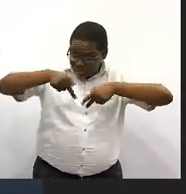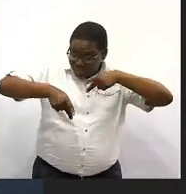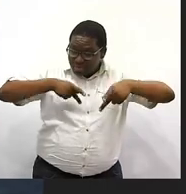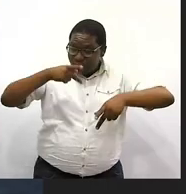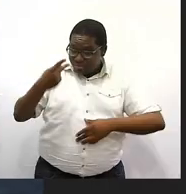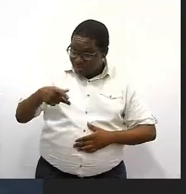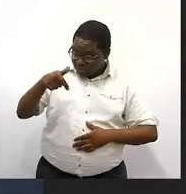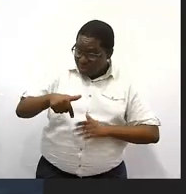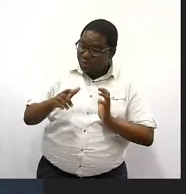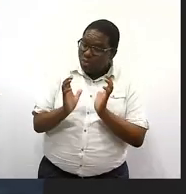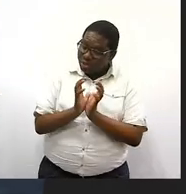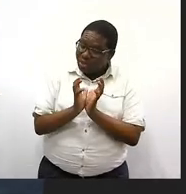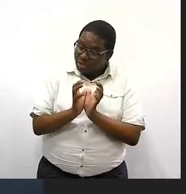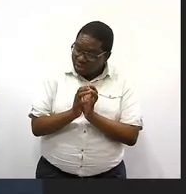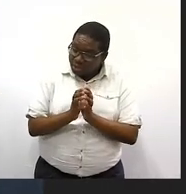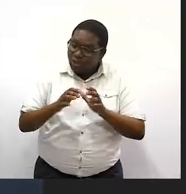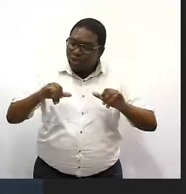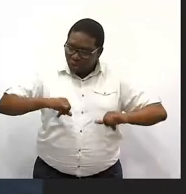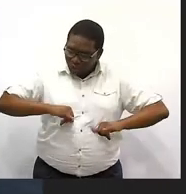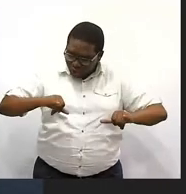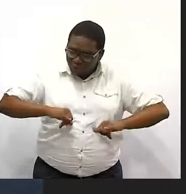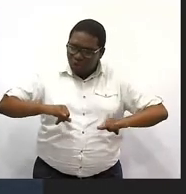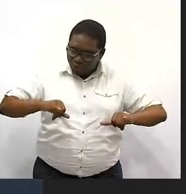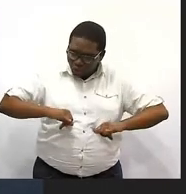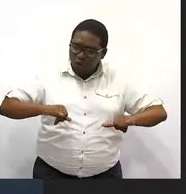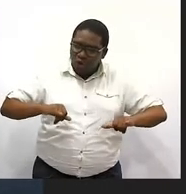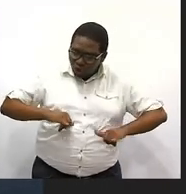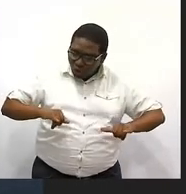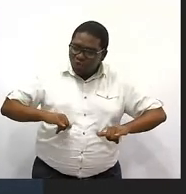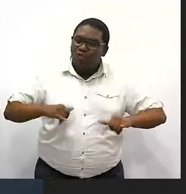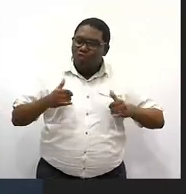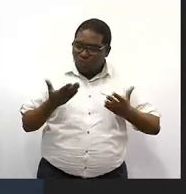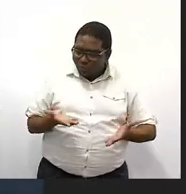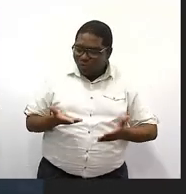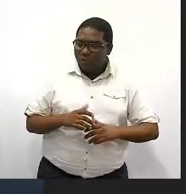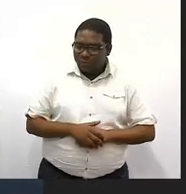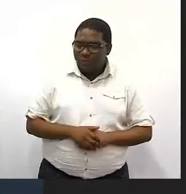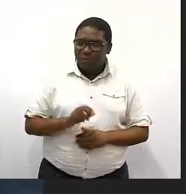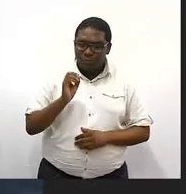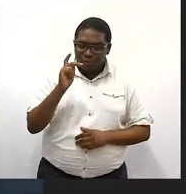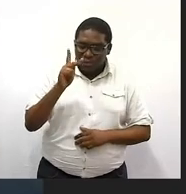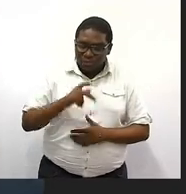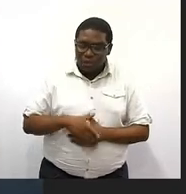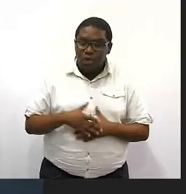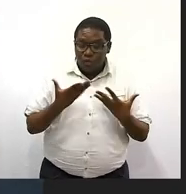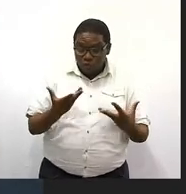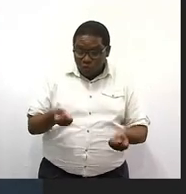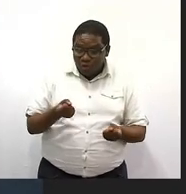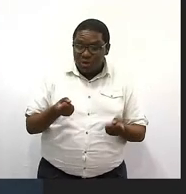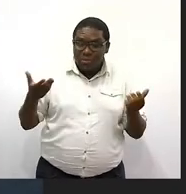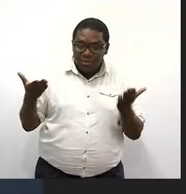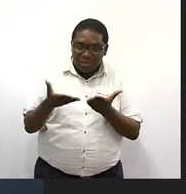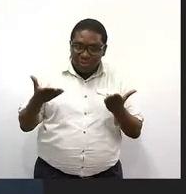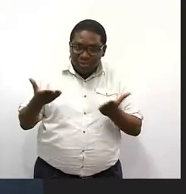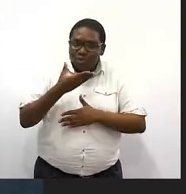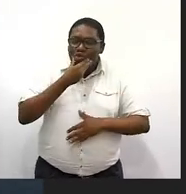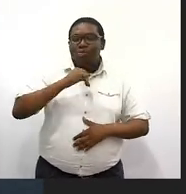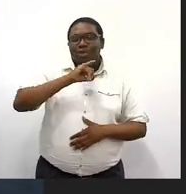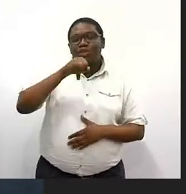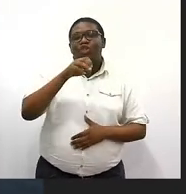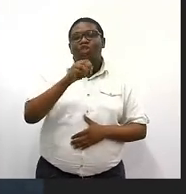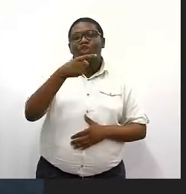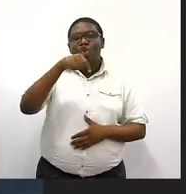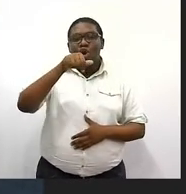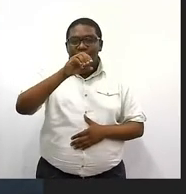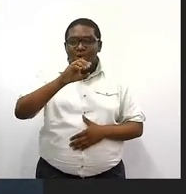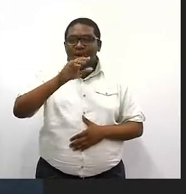população que sofre também por causa da poluição do rio. Beleza? Então vamos junto nessa. João Cabral é um escritor que já